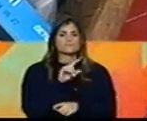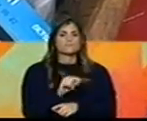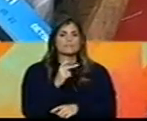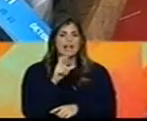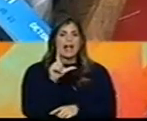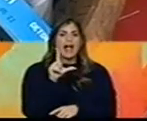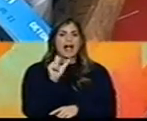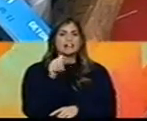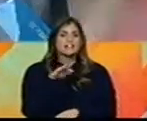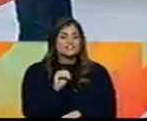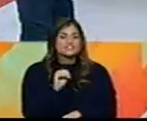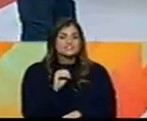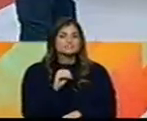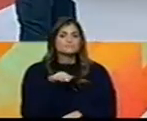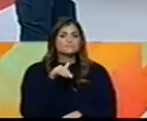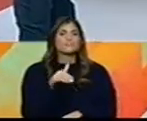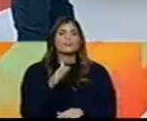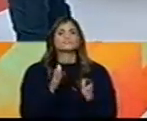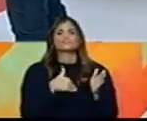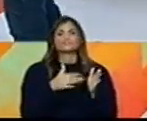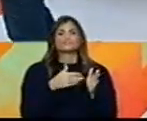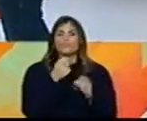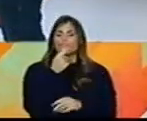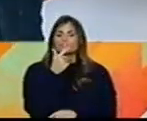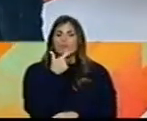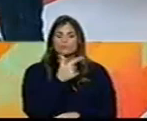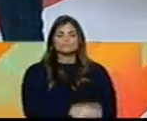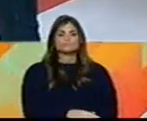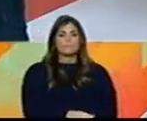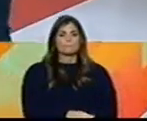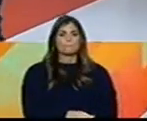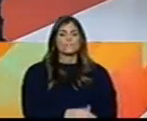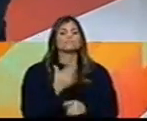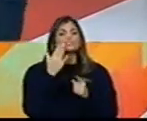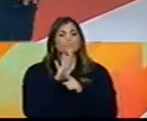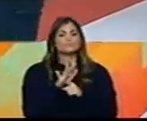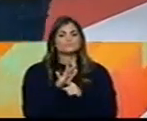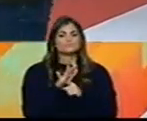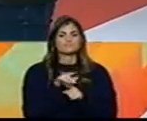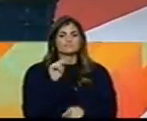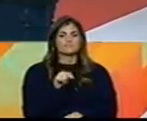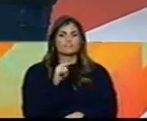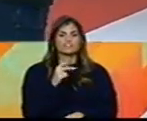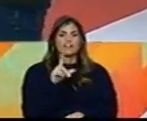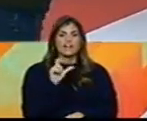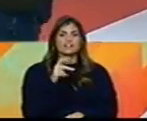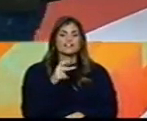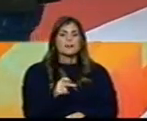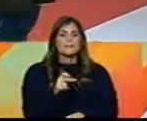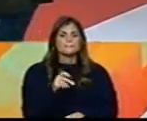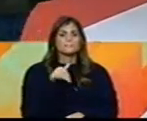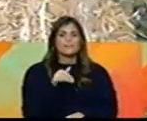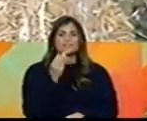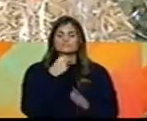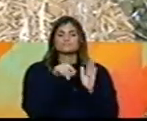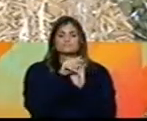algas, que a Isilda também vai usar no feijão. Uhum. Por exemplo, esta alga kombu, que a Isilda vai usar na